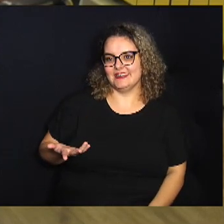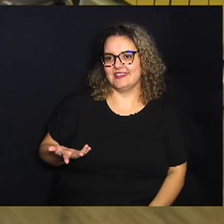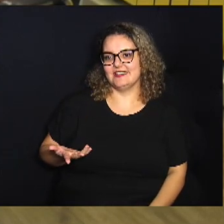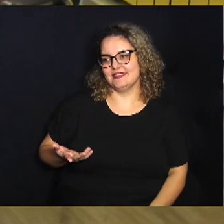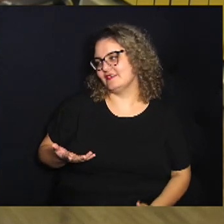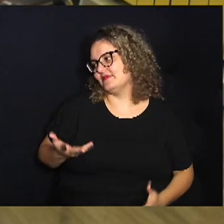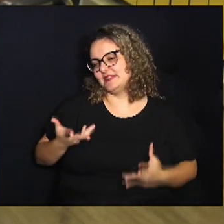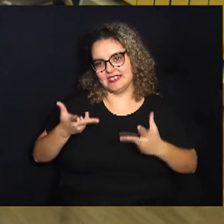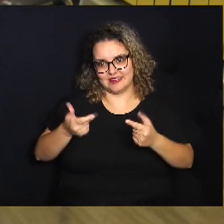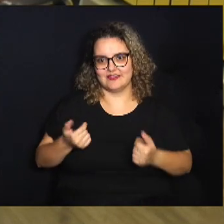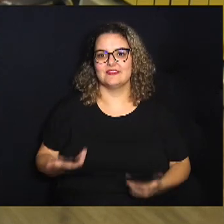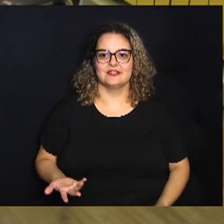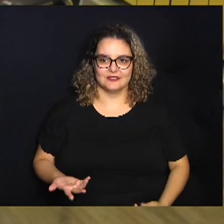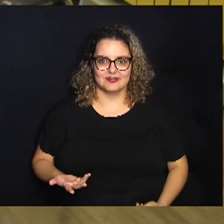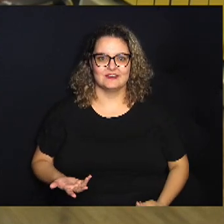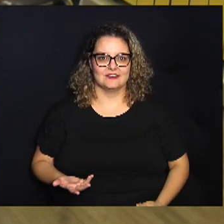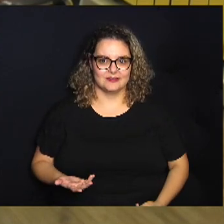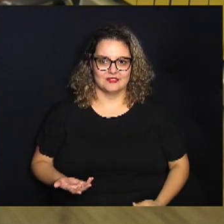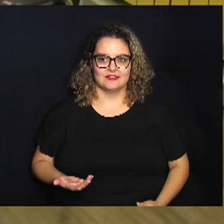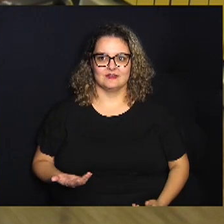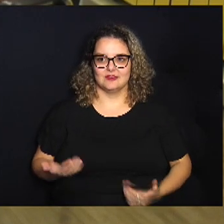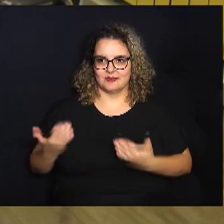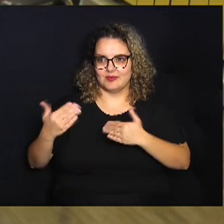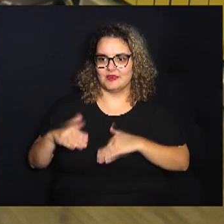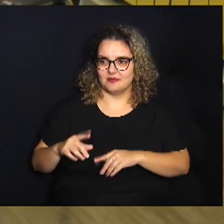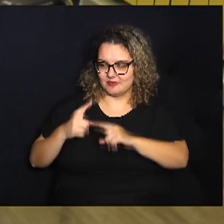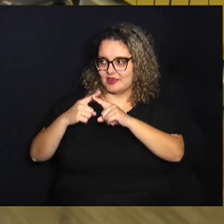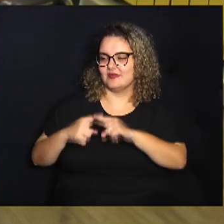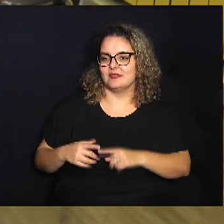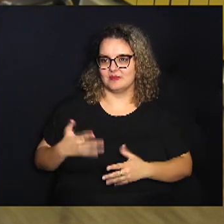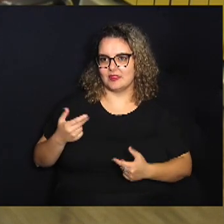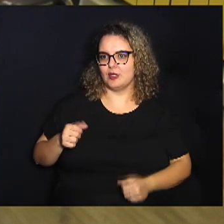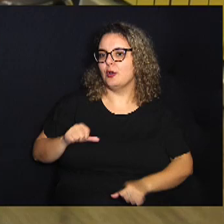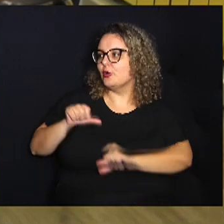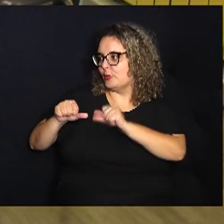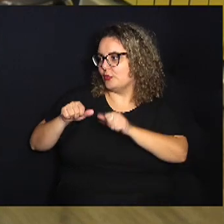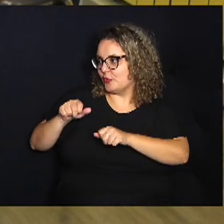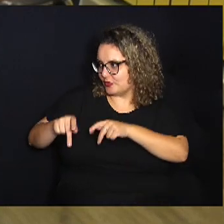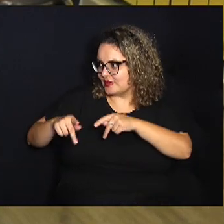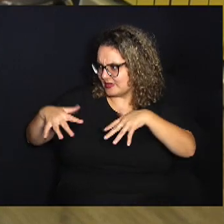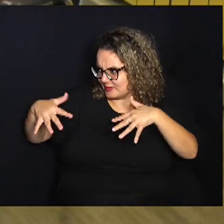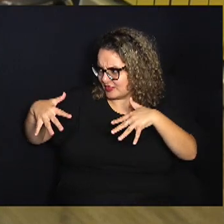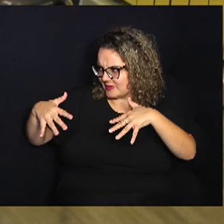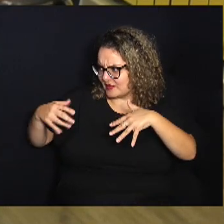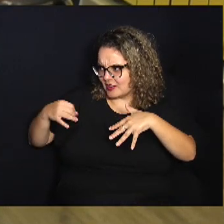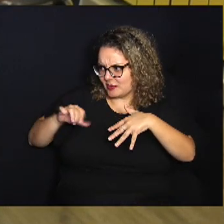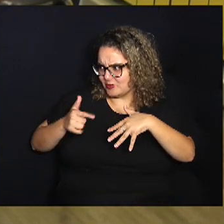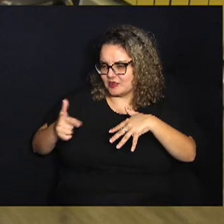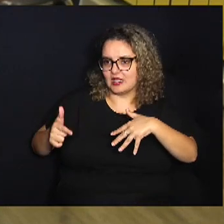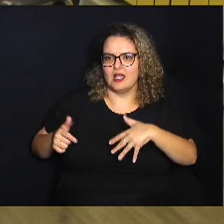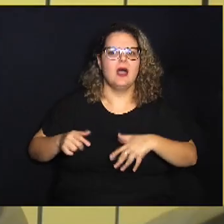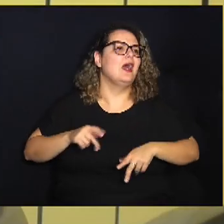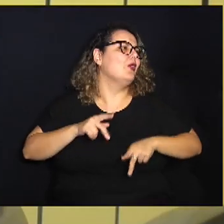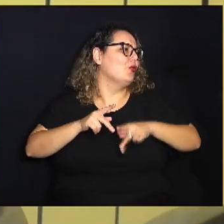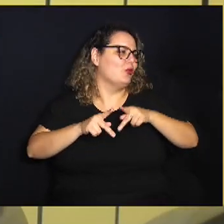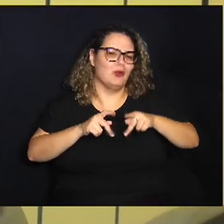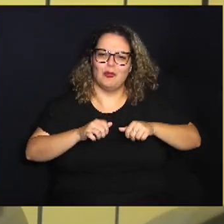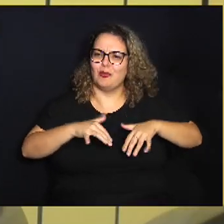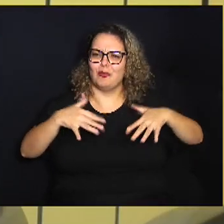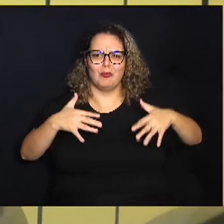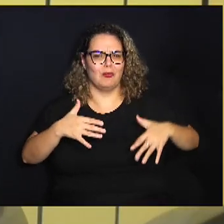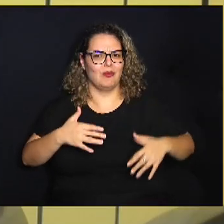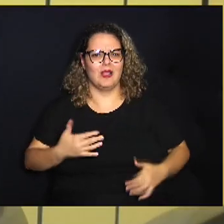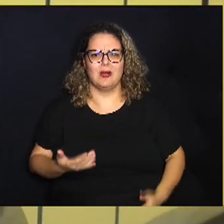incrível, assim, vai ser uma prova muito bonita. Muda pro atleta ter público? Nossa, muda muito. O público muda muito. Pra pior ou pra